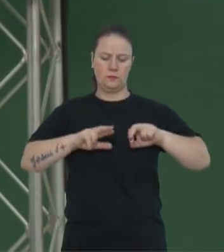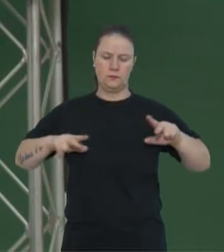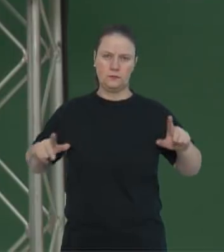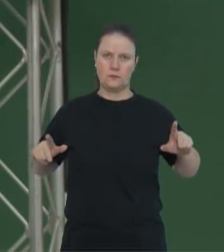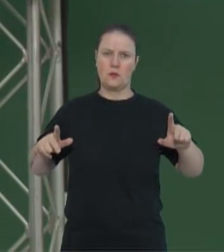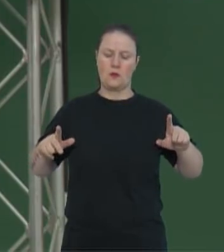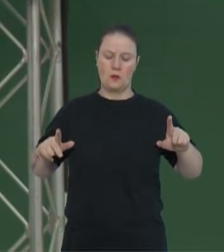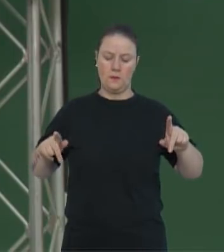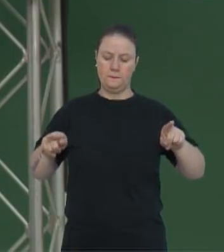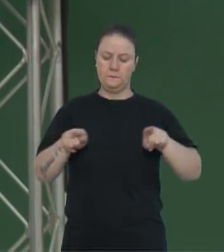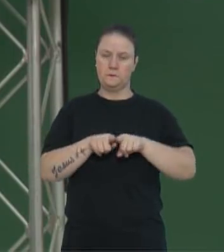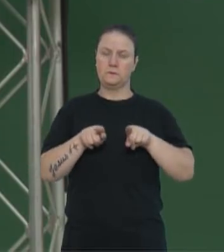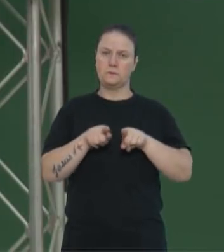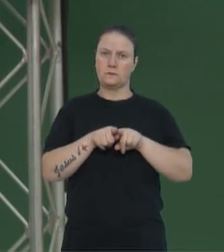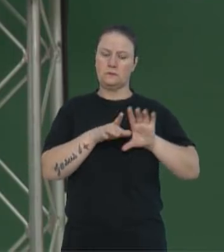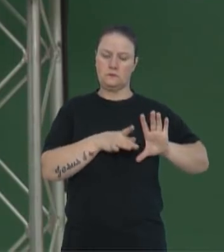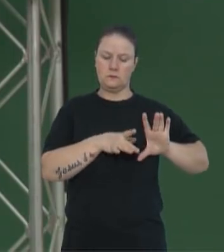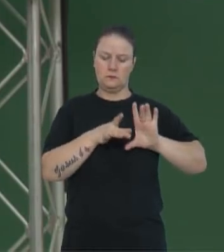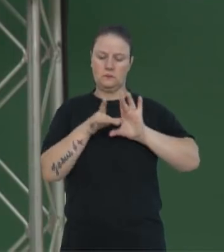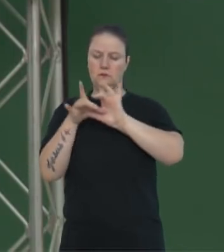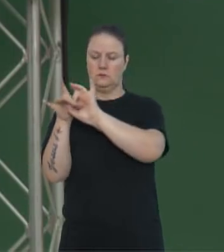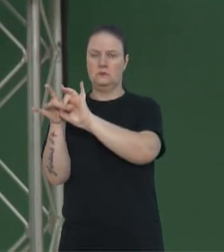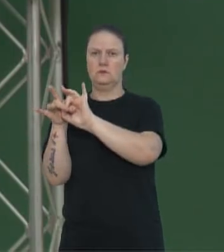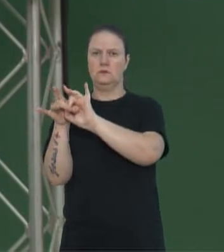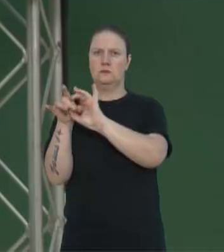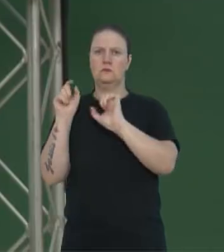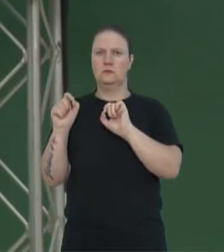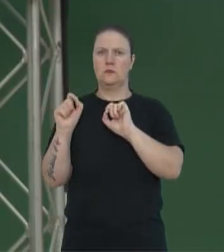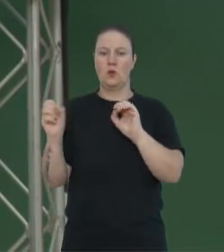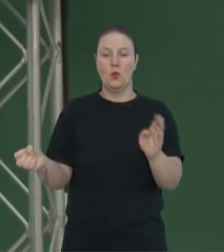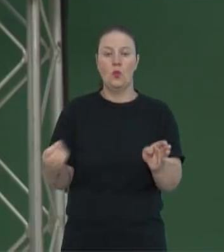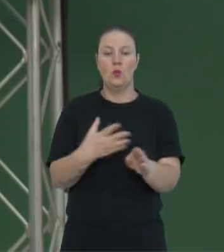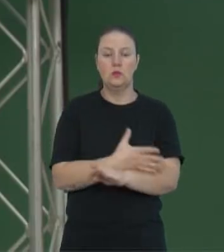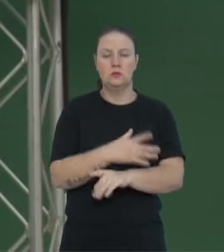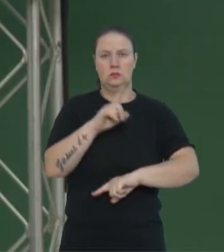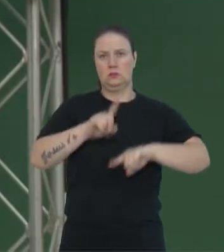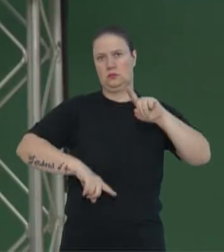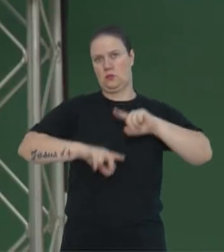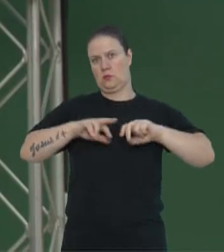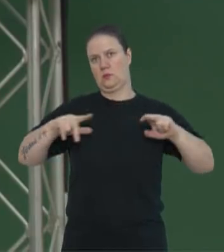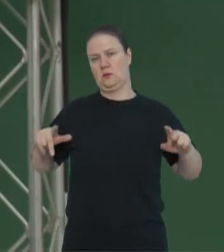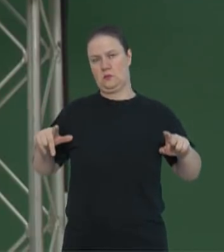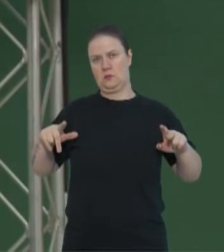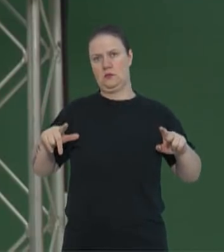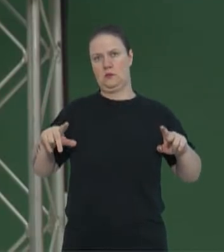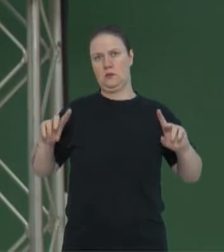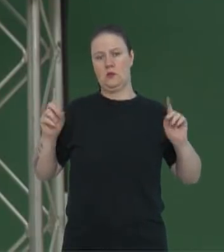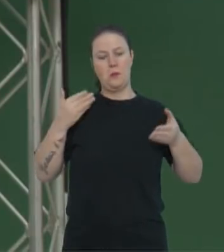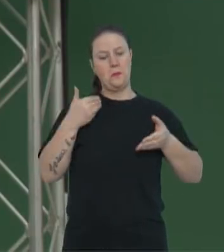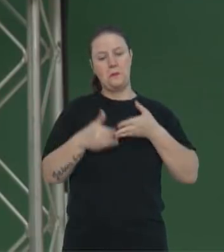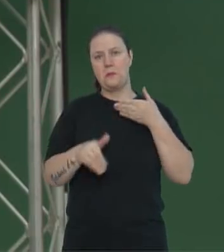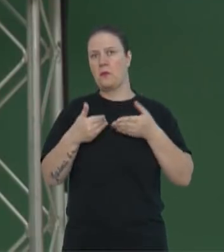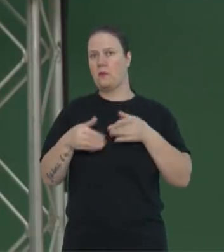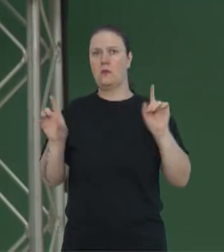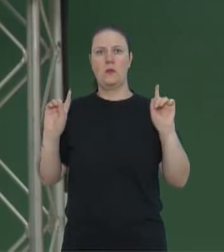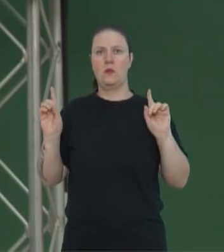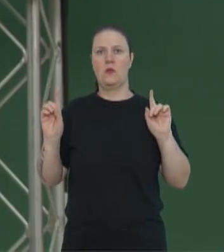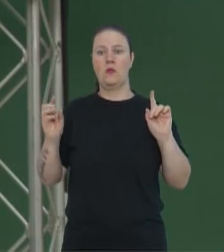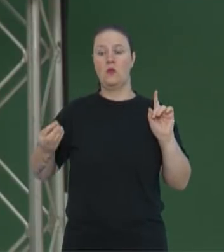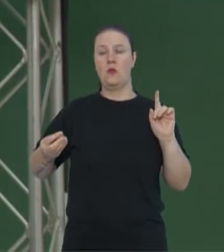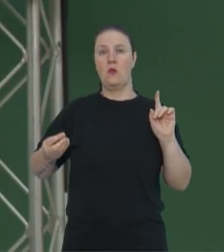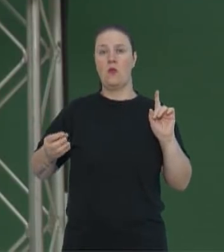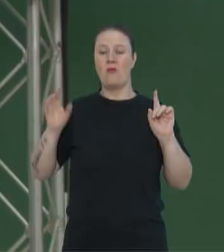sejam trazidos do contexto e inseridos num novo objeto, eles não perdem a conexão com o real.